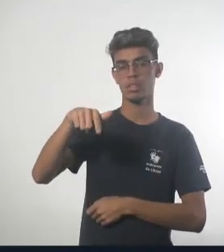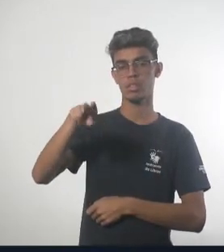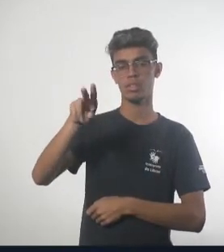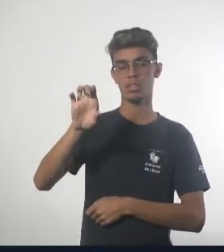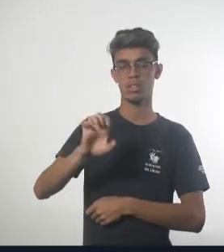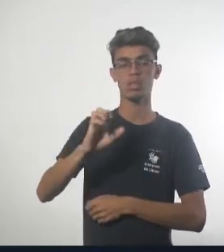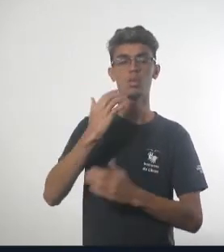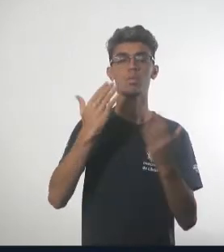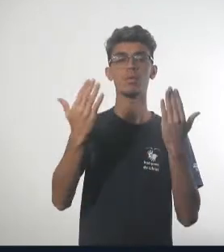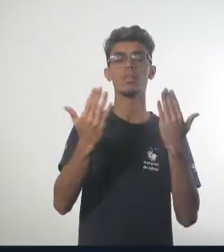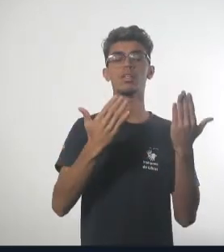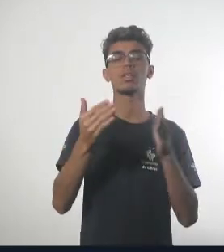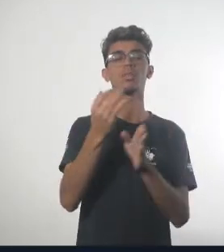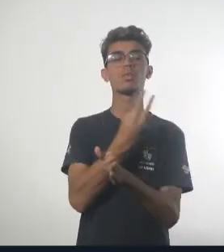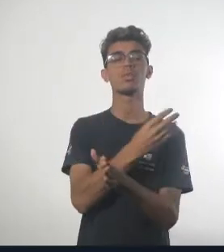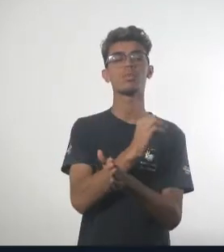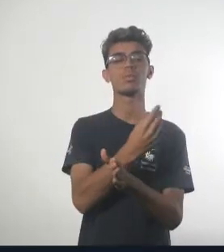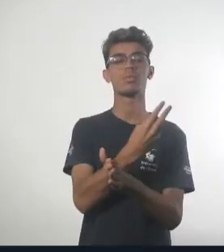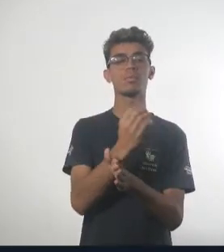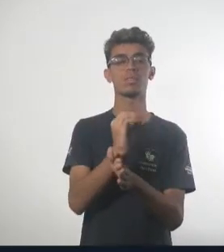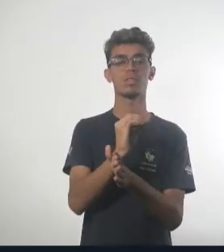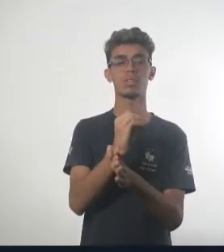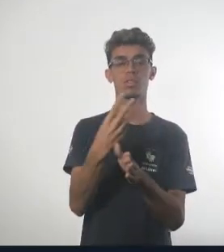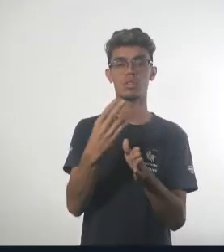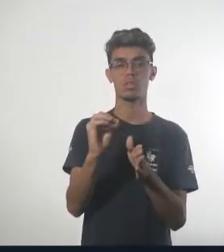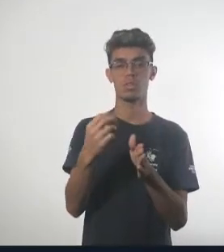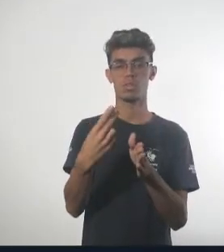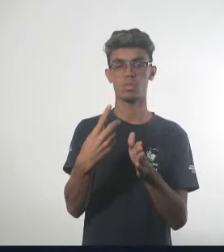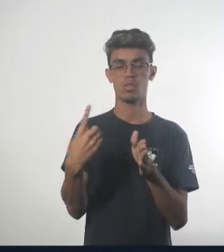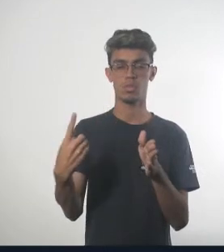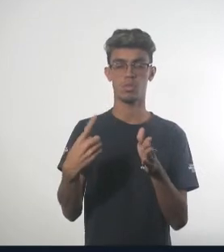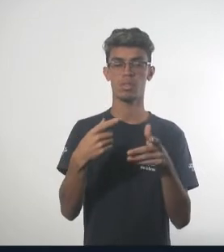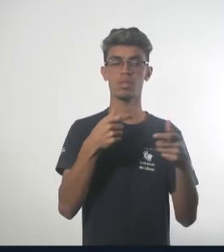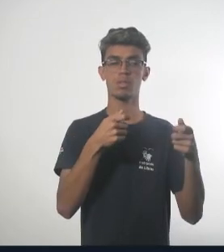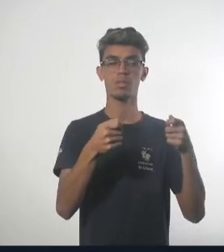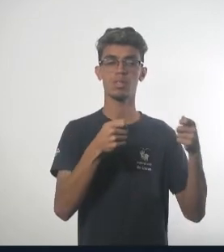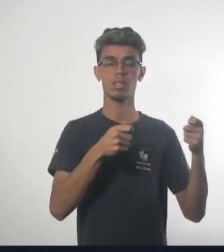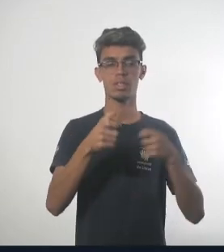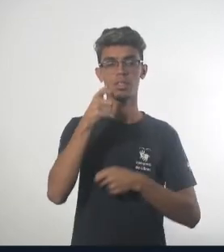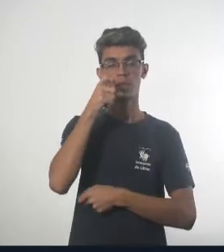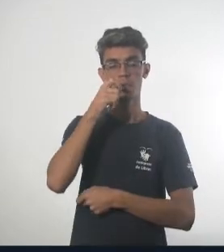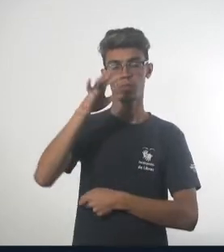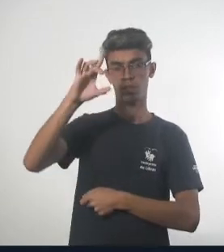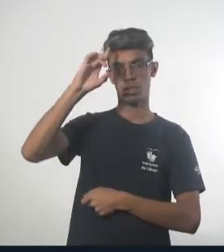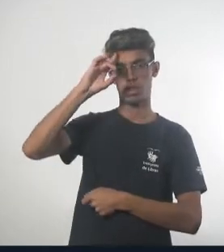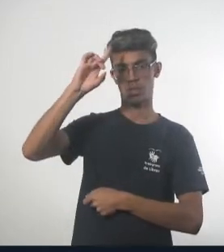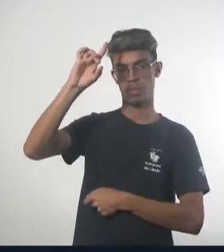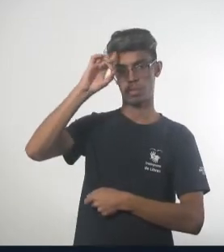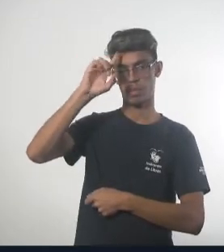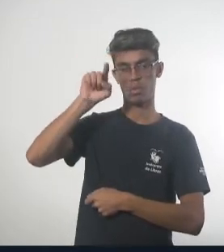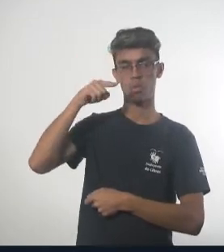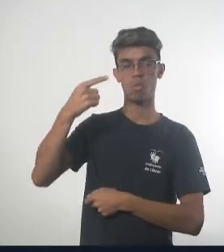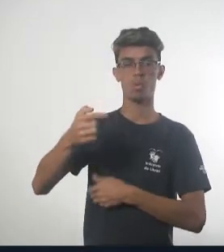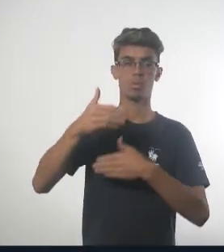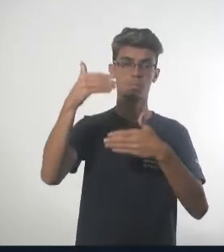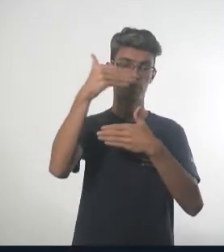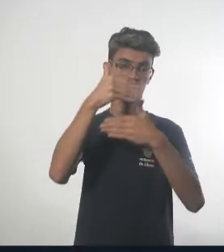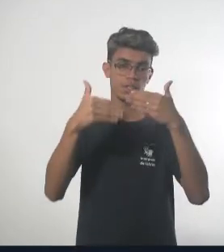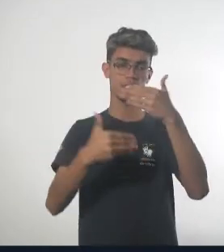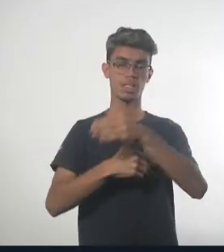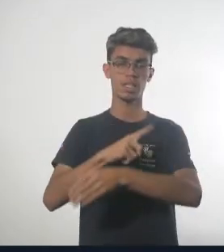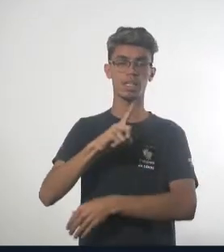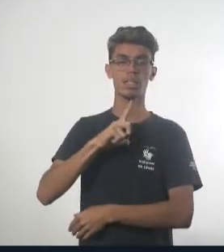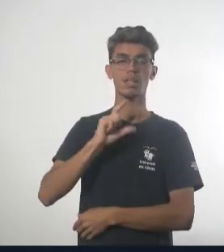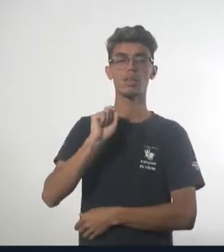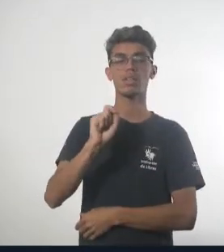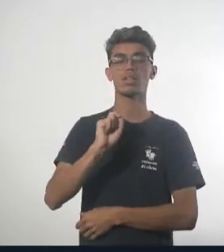anos de 2020 e 2021, que temos monitorado quase que diariamente. Agora, no próximo slide, nós temos a